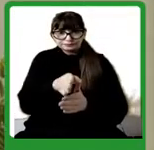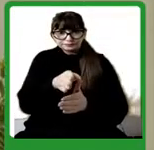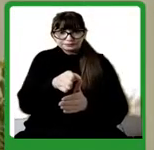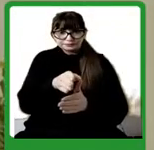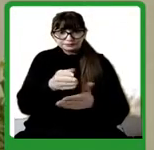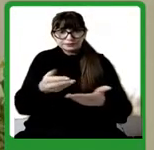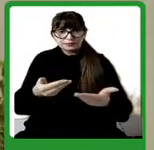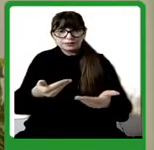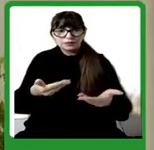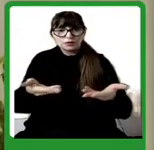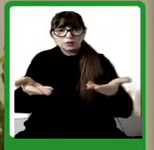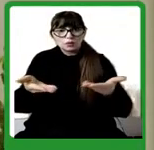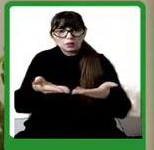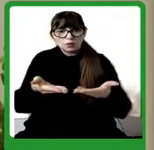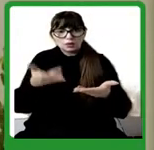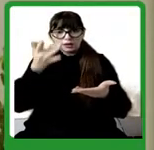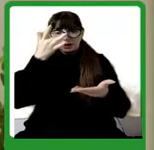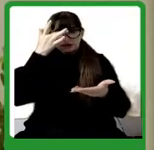público...